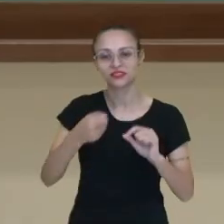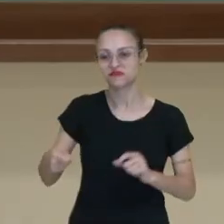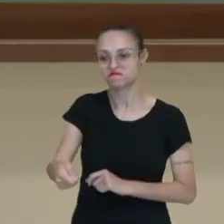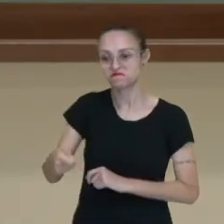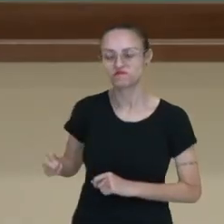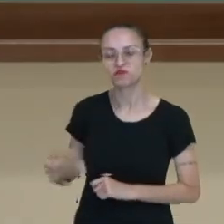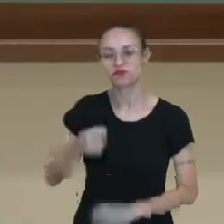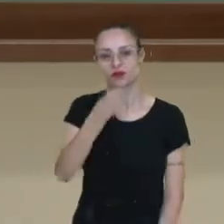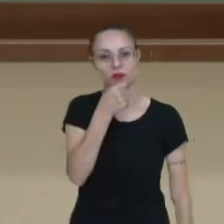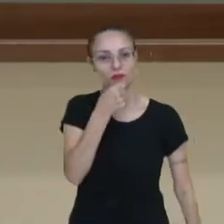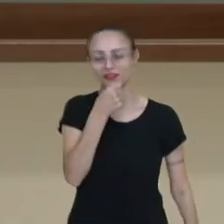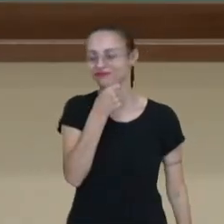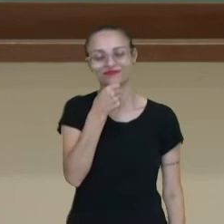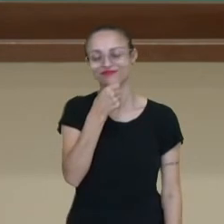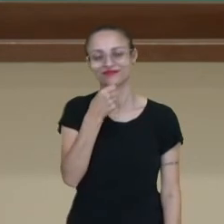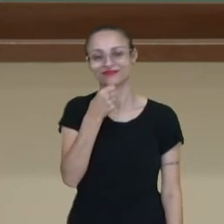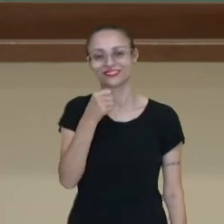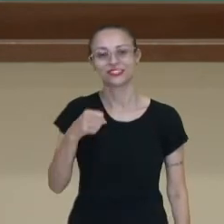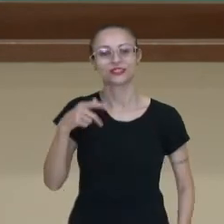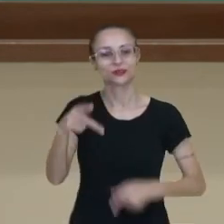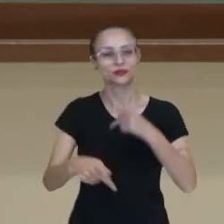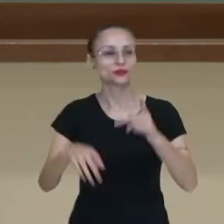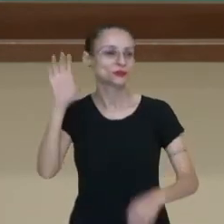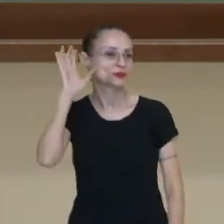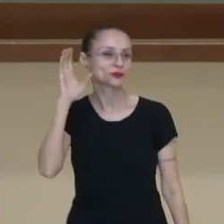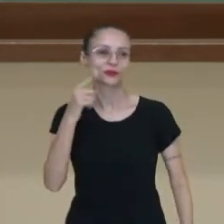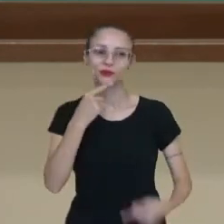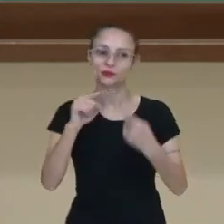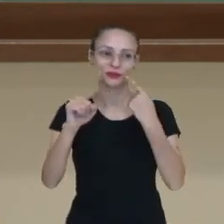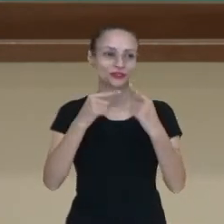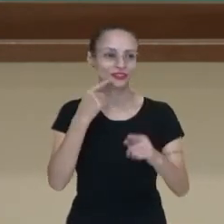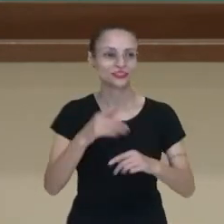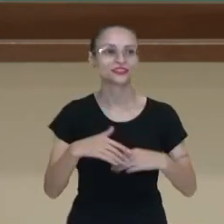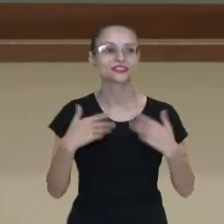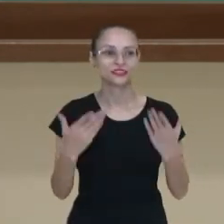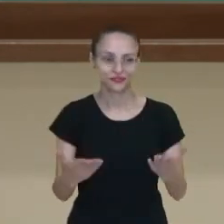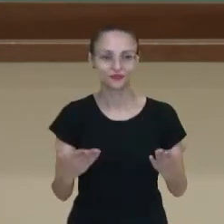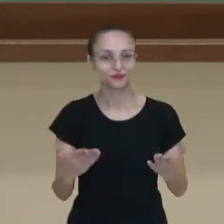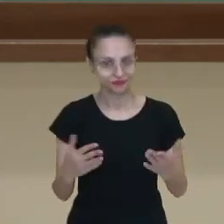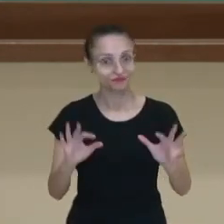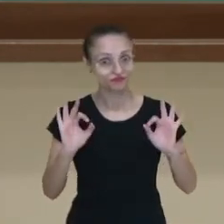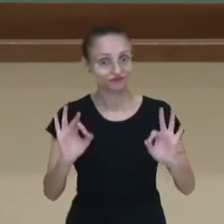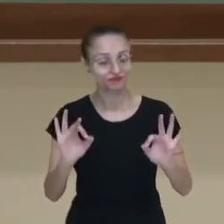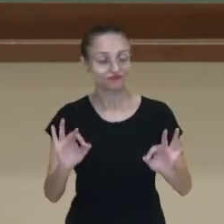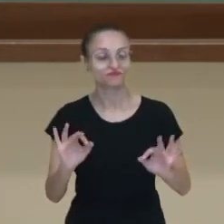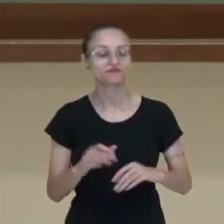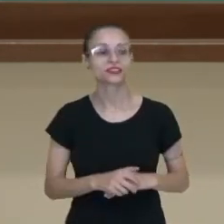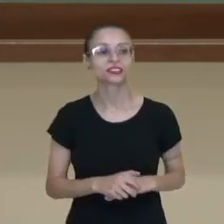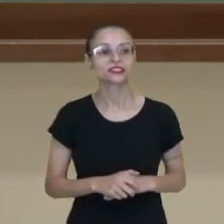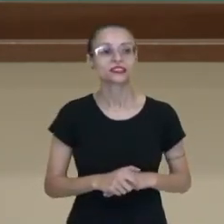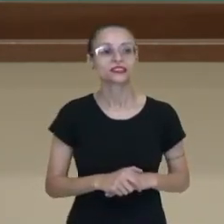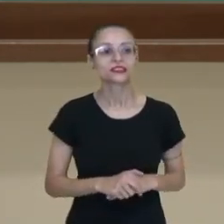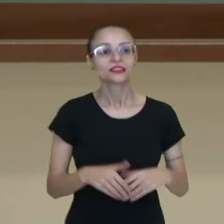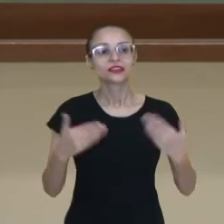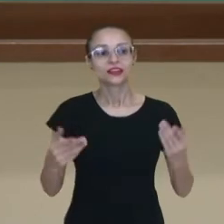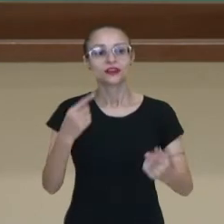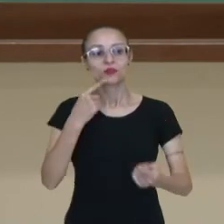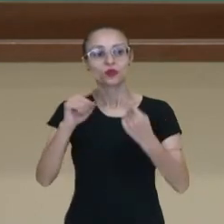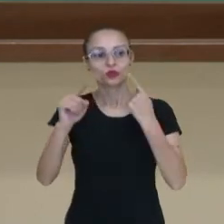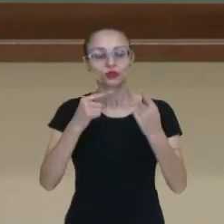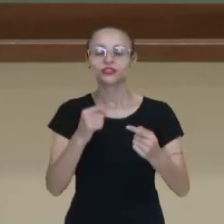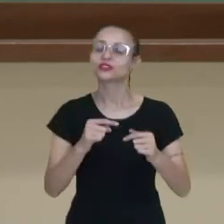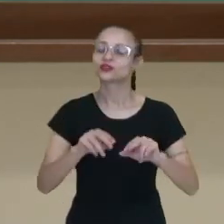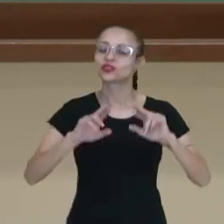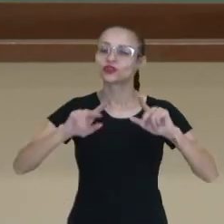microfones, justamente para que a população não pudesse ouvir a música Cálice. Bem simbólico isso. Tá? Então, a música, em